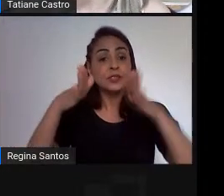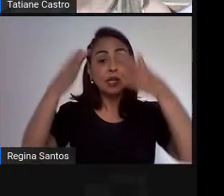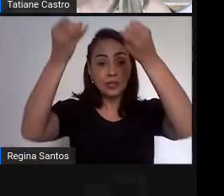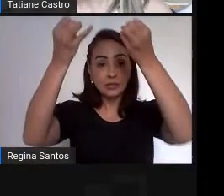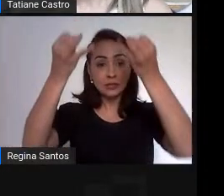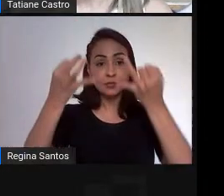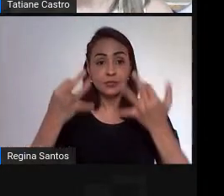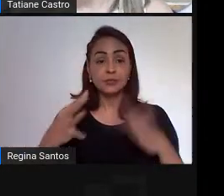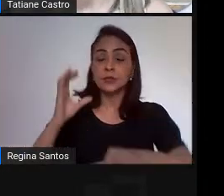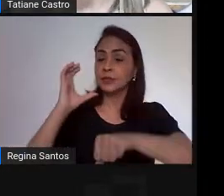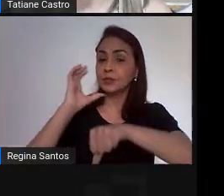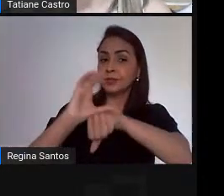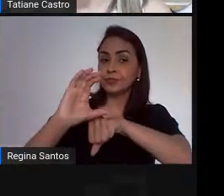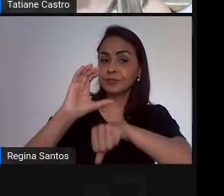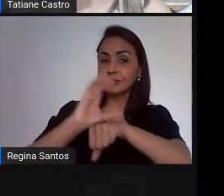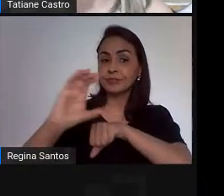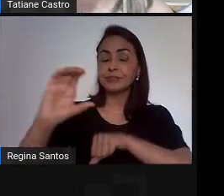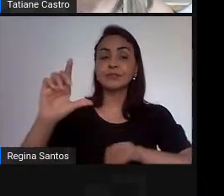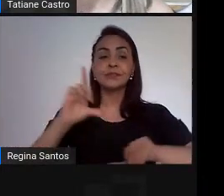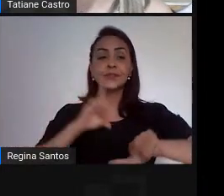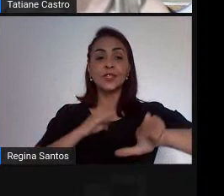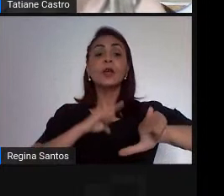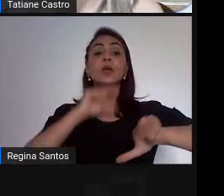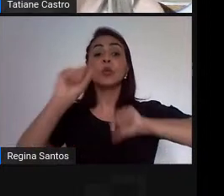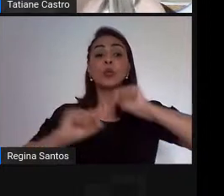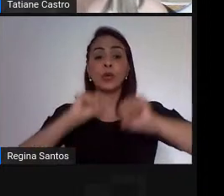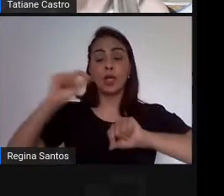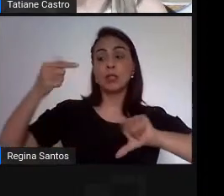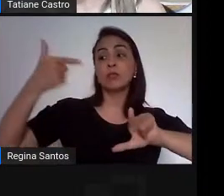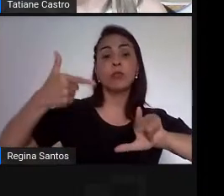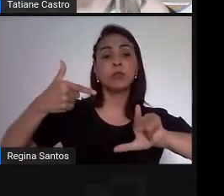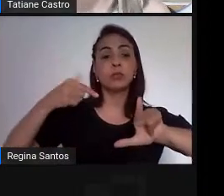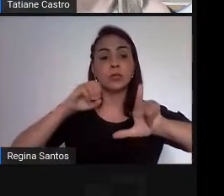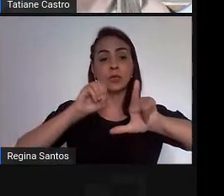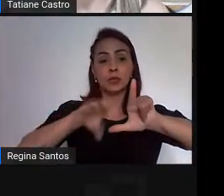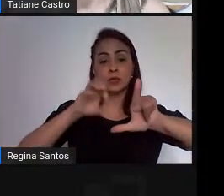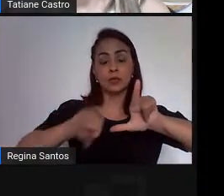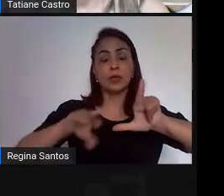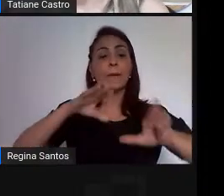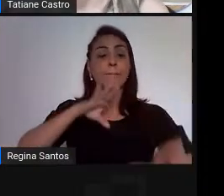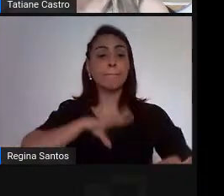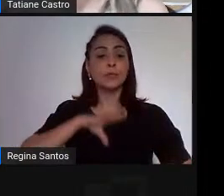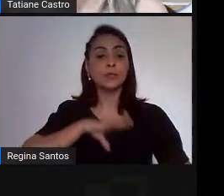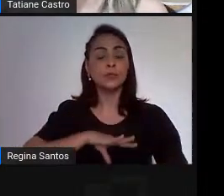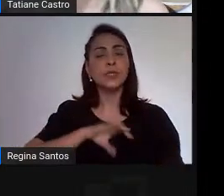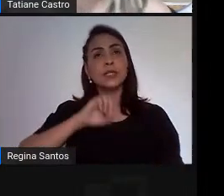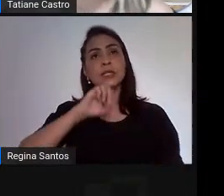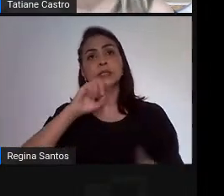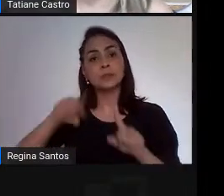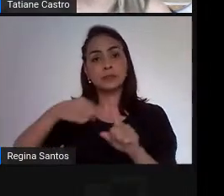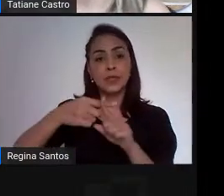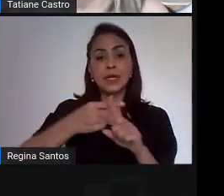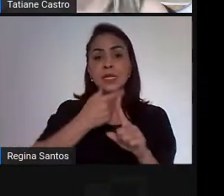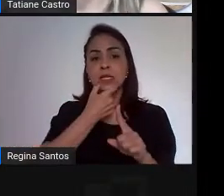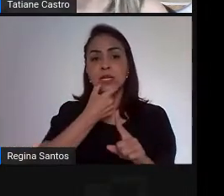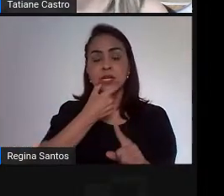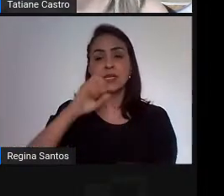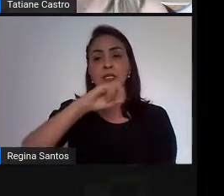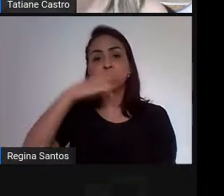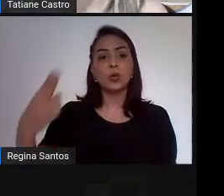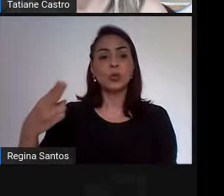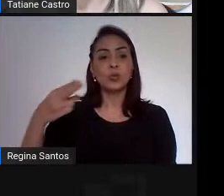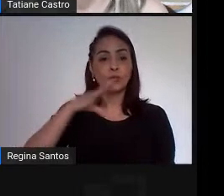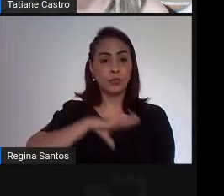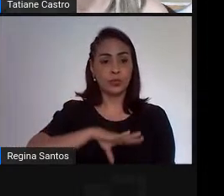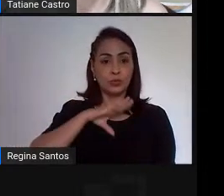oferecia licenciatura dupla, português-inglês ou português-francês. Não havia licenciatura plena em língua